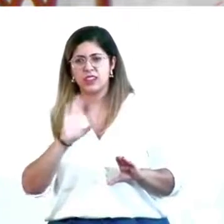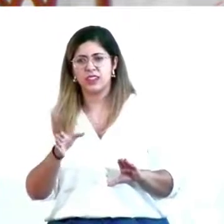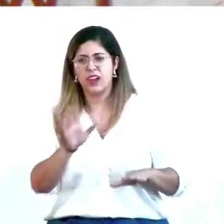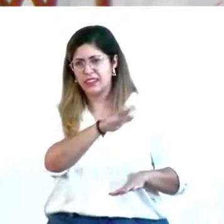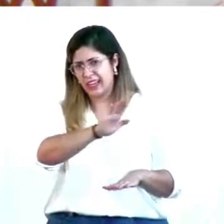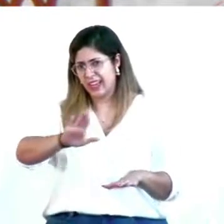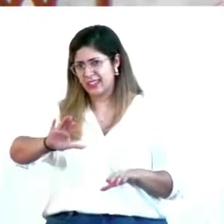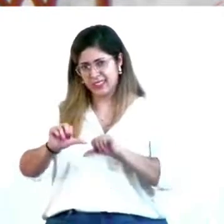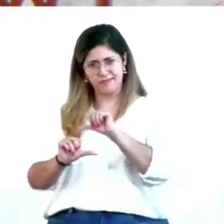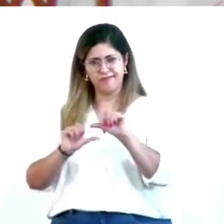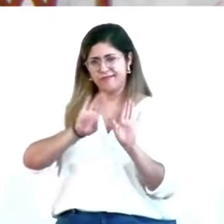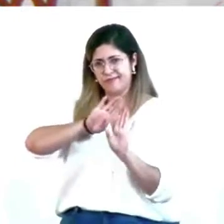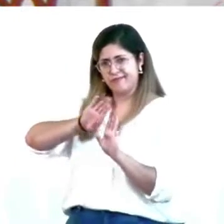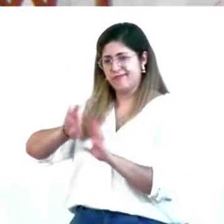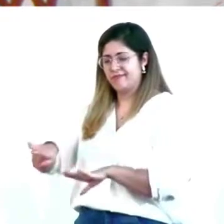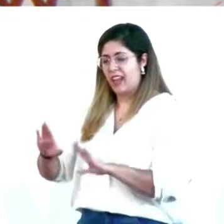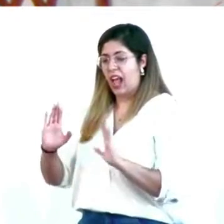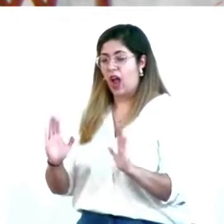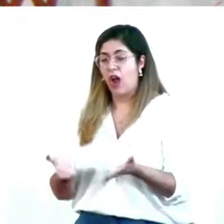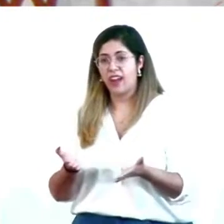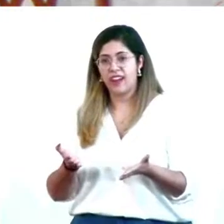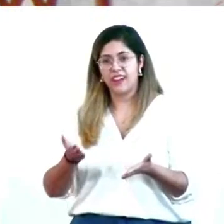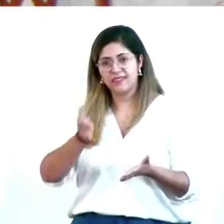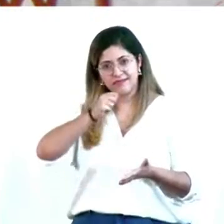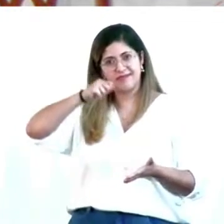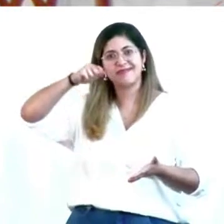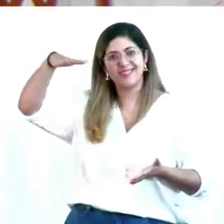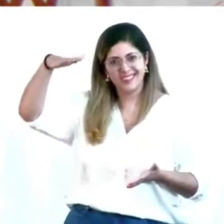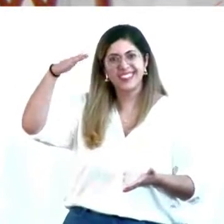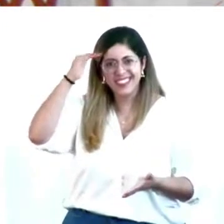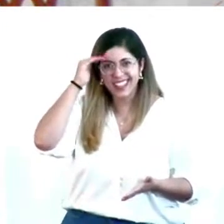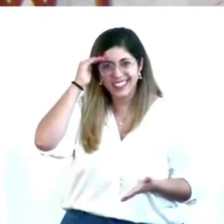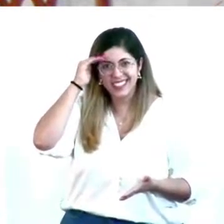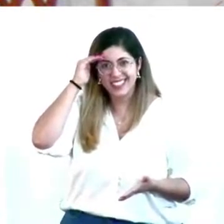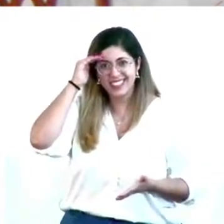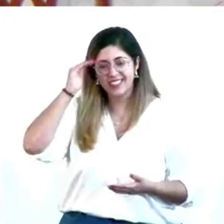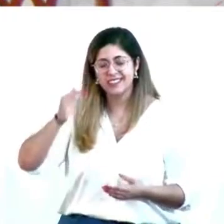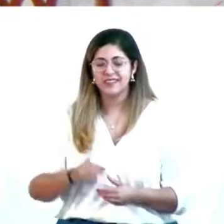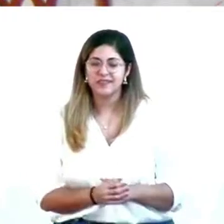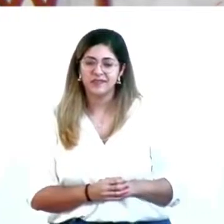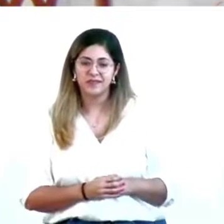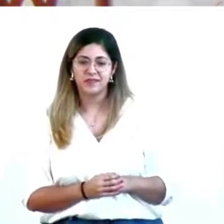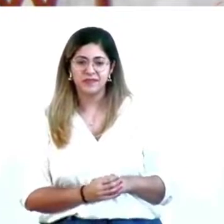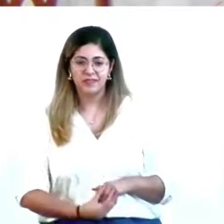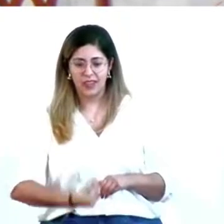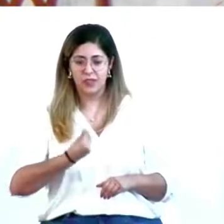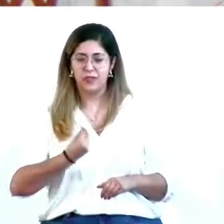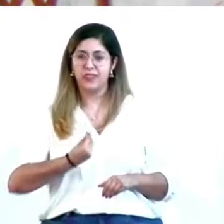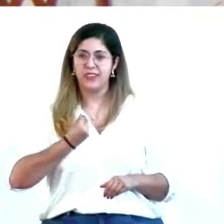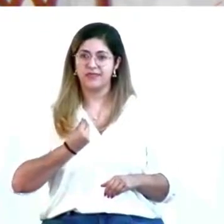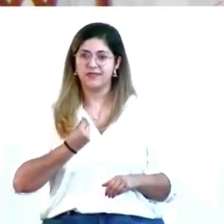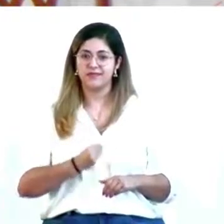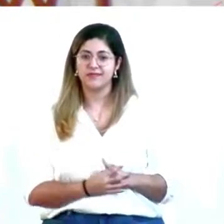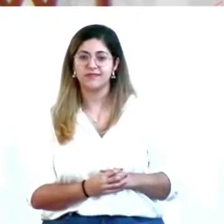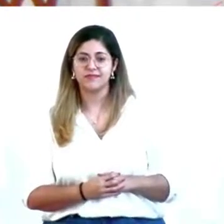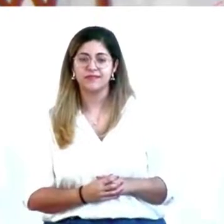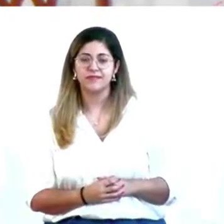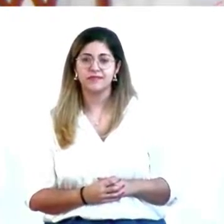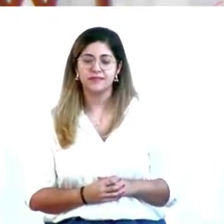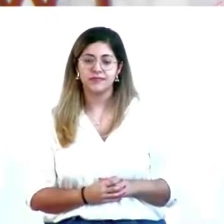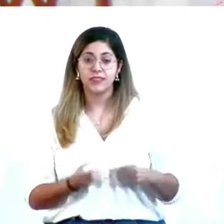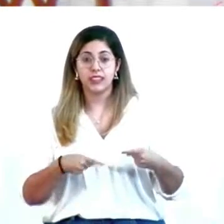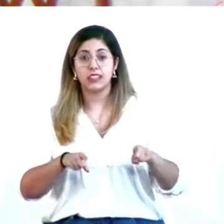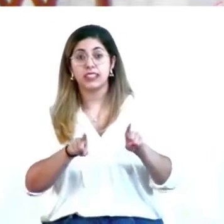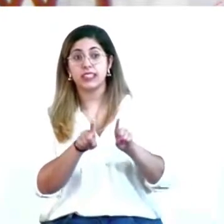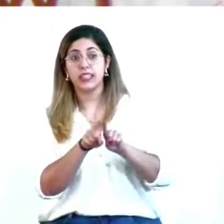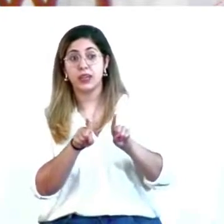por todos os lados, com o risco de seguir qualquer vento de doutrina. E então nos